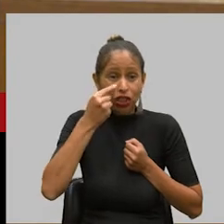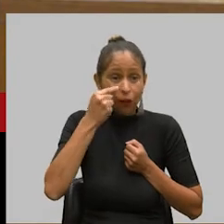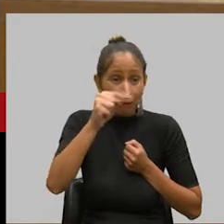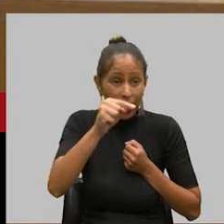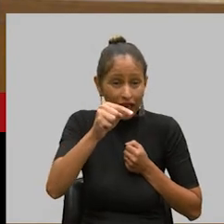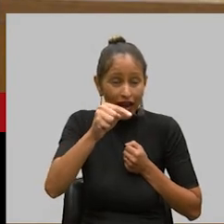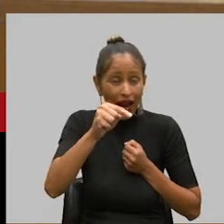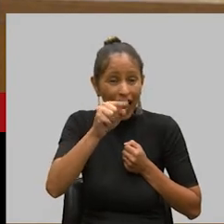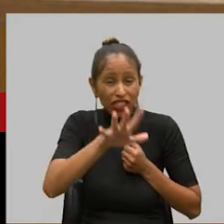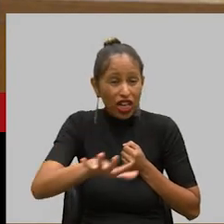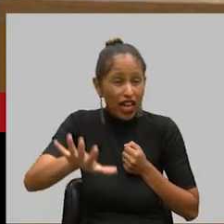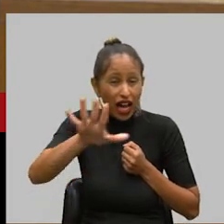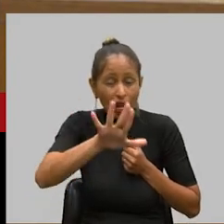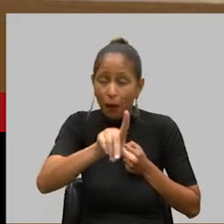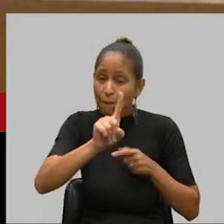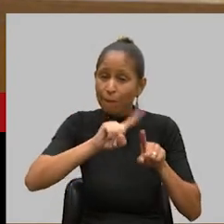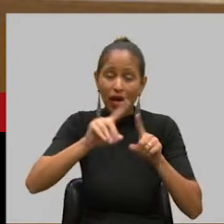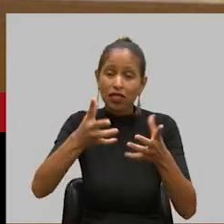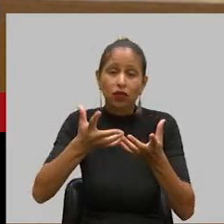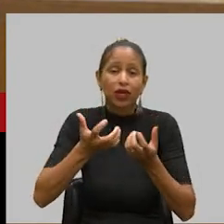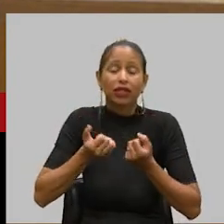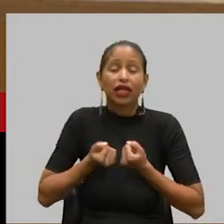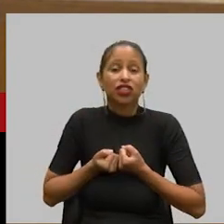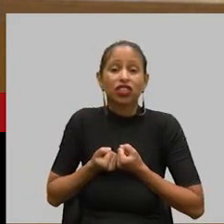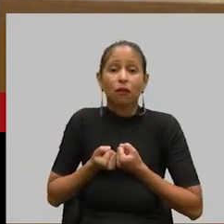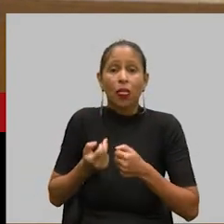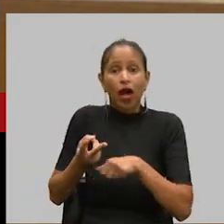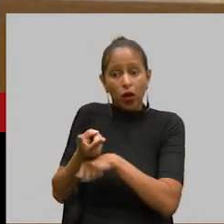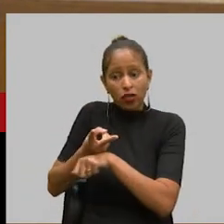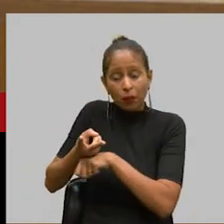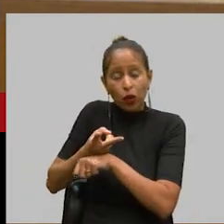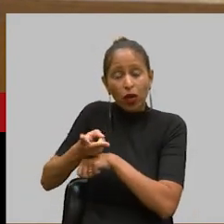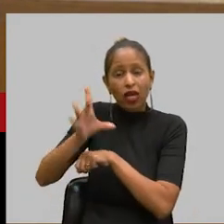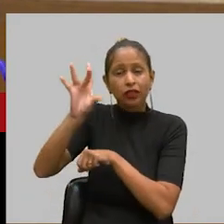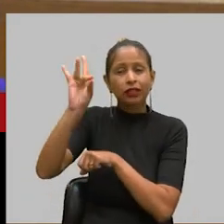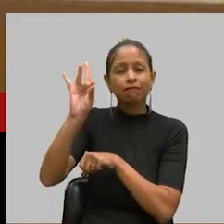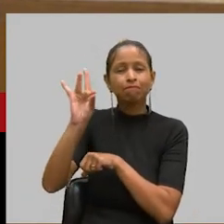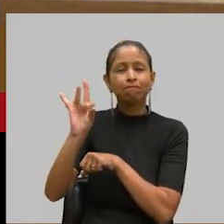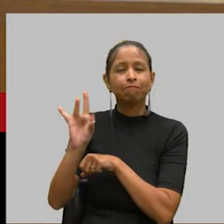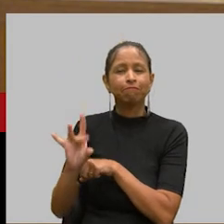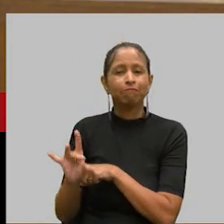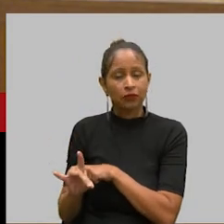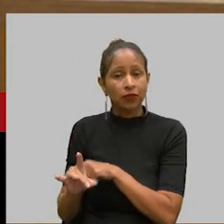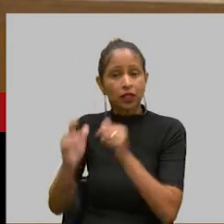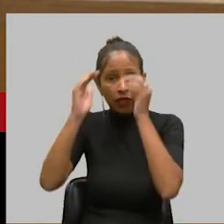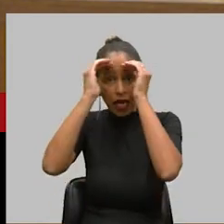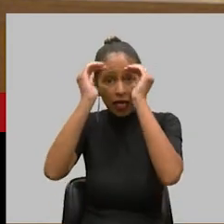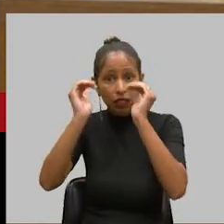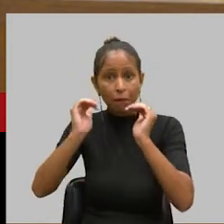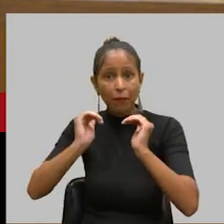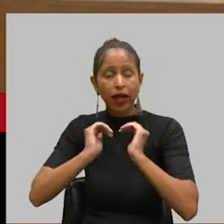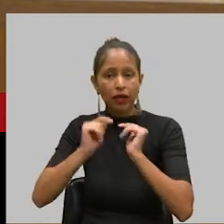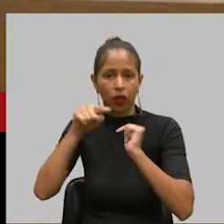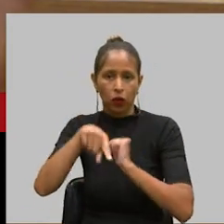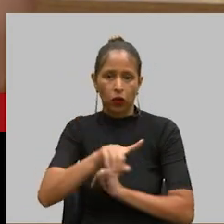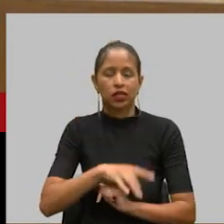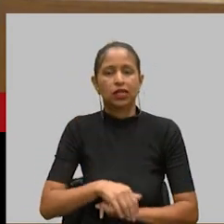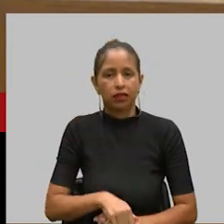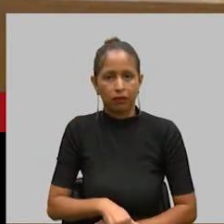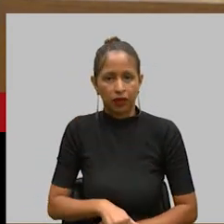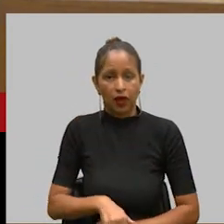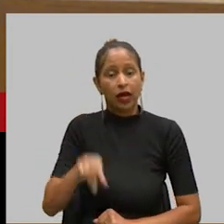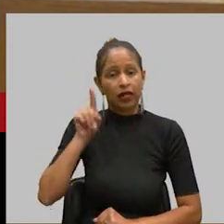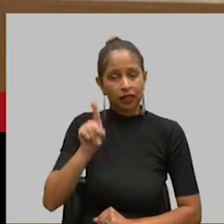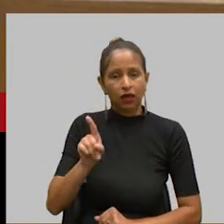generalista que ela não atende nós estamos aqui em busca de especificidades mas que respeite Nossa unidade Tá então